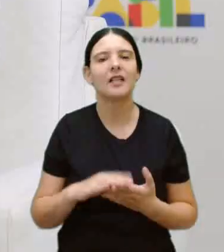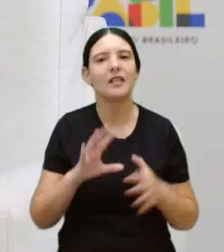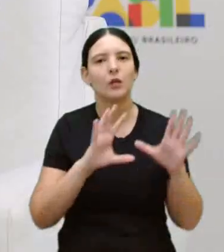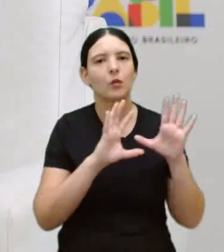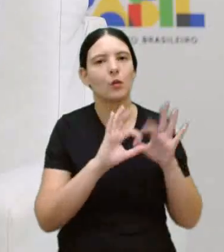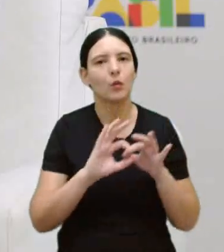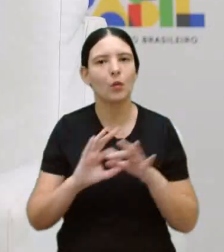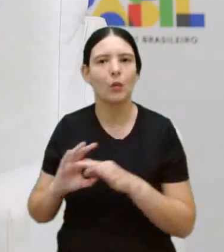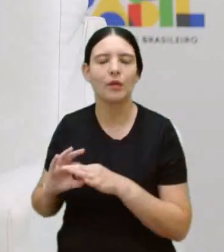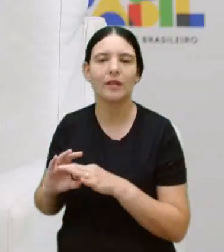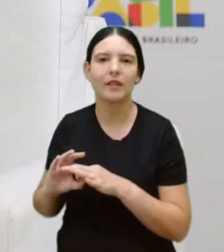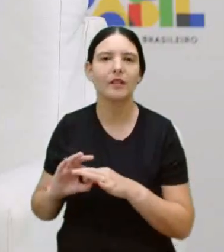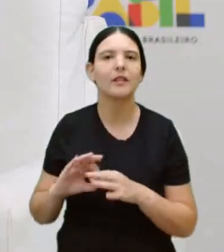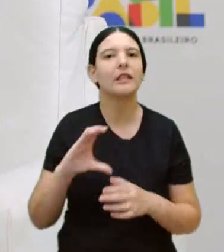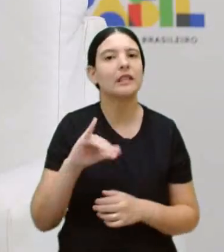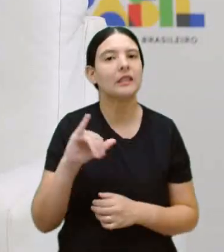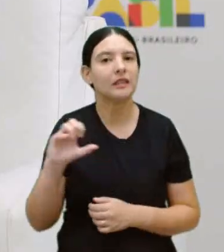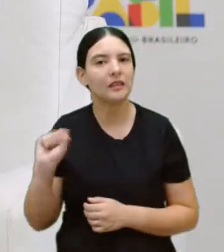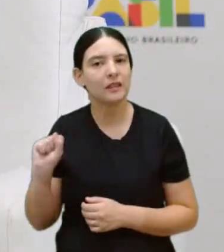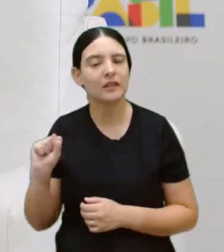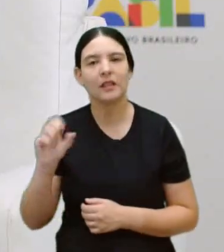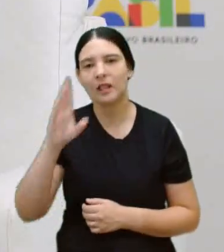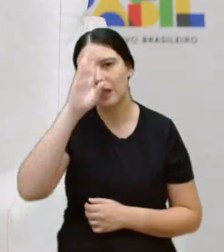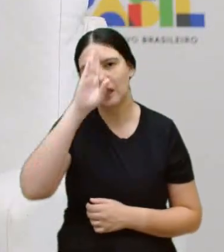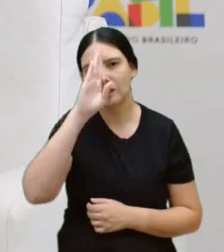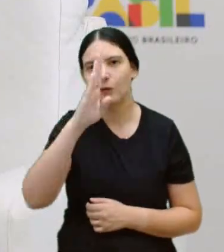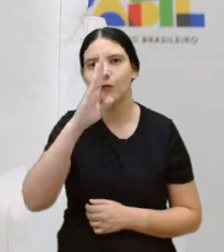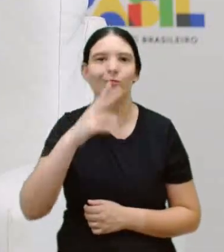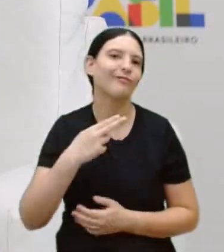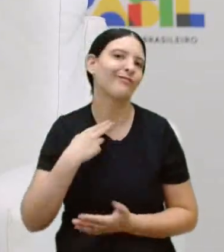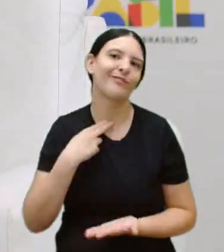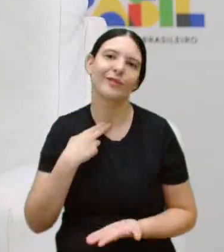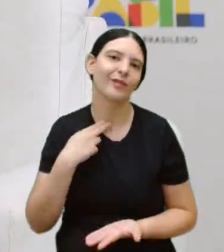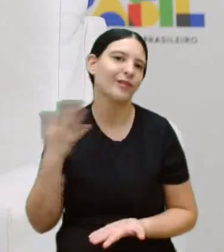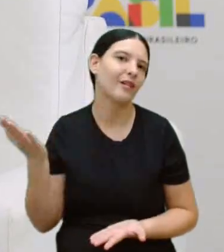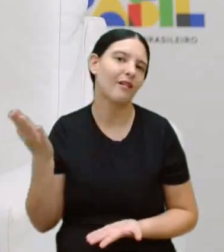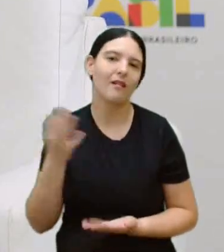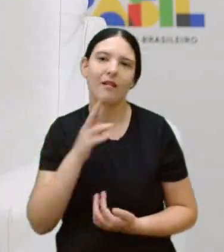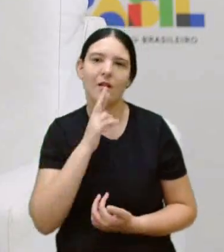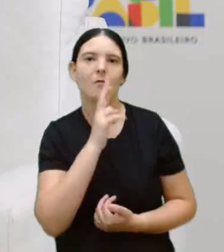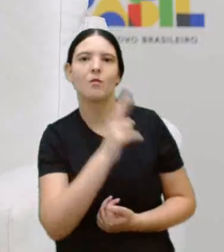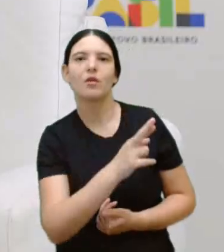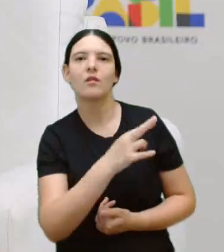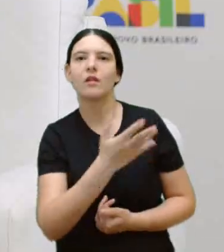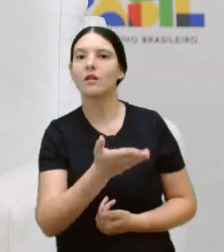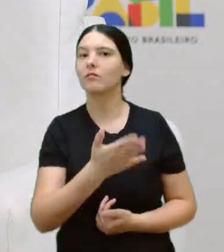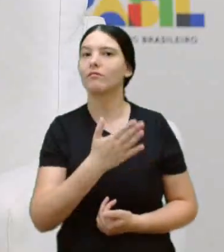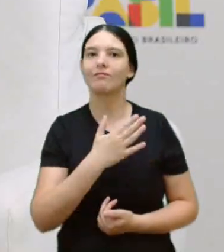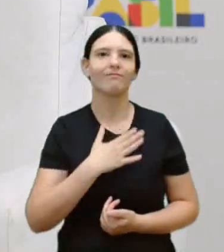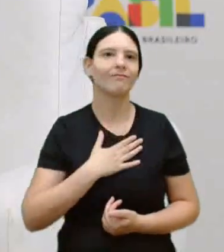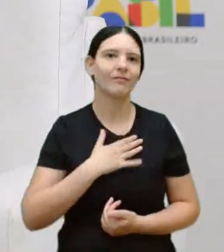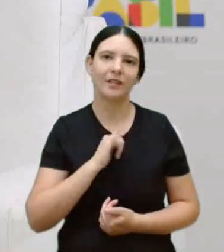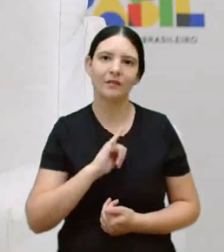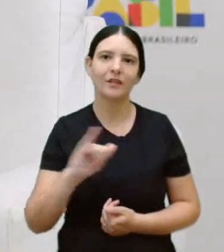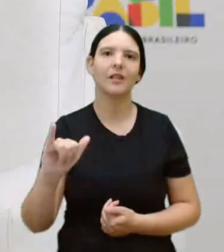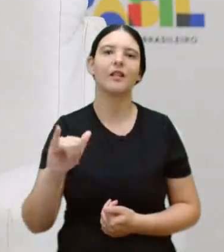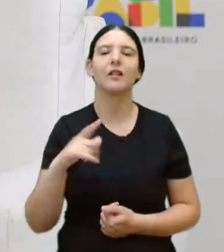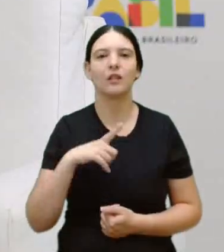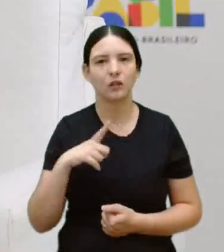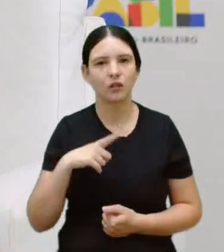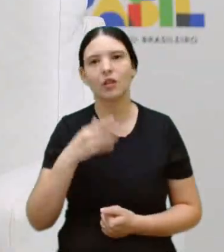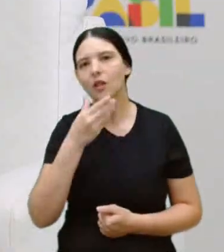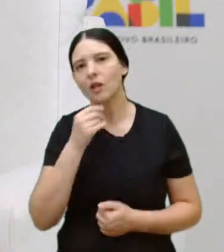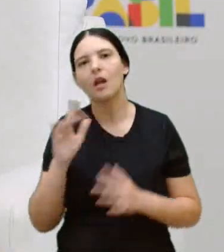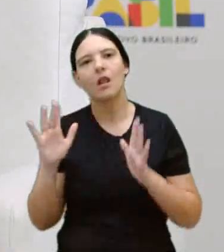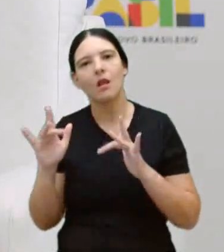cis heteronormativo, não pôde, né, dizer sua orientação sexual, que tinha um companheiro, um namorado, e